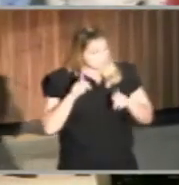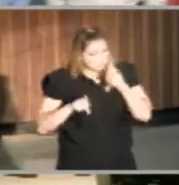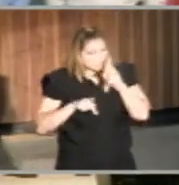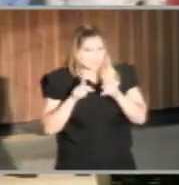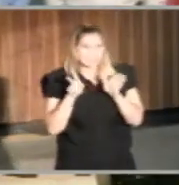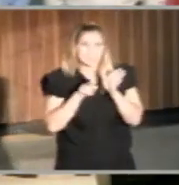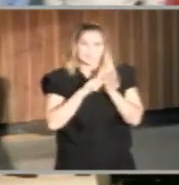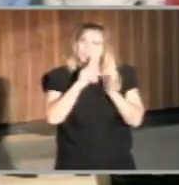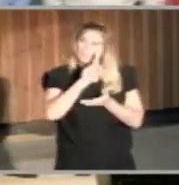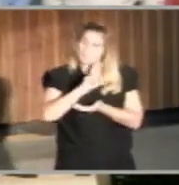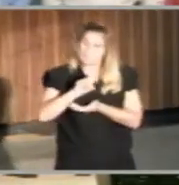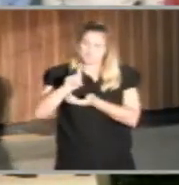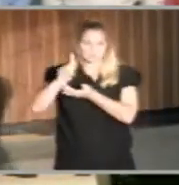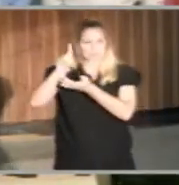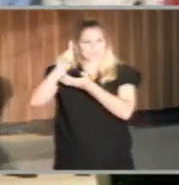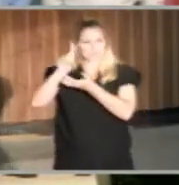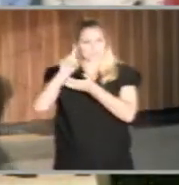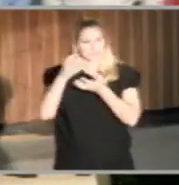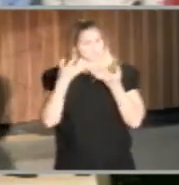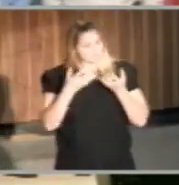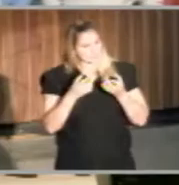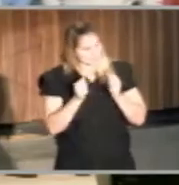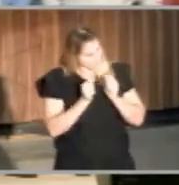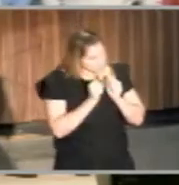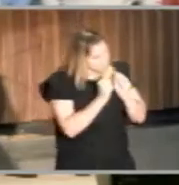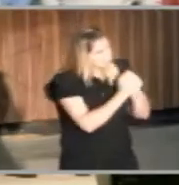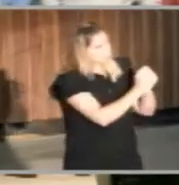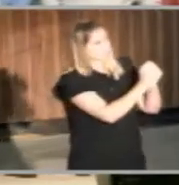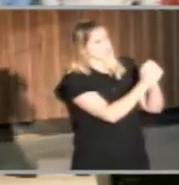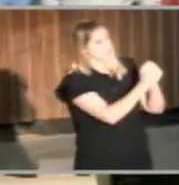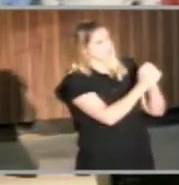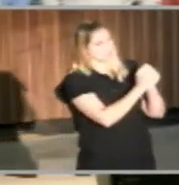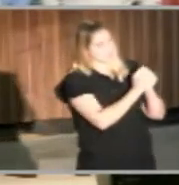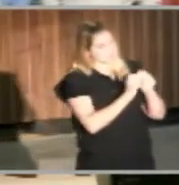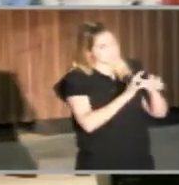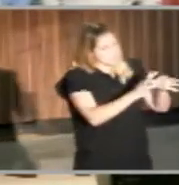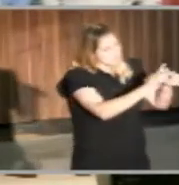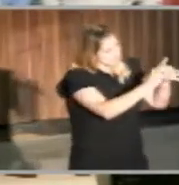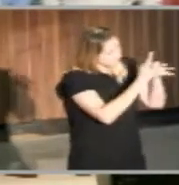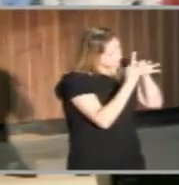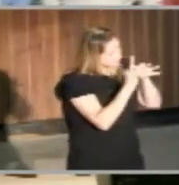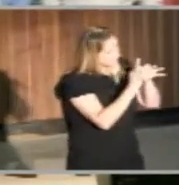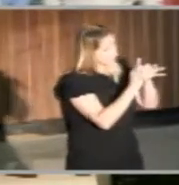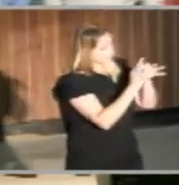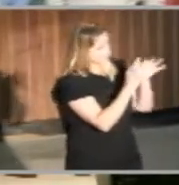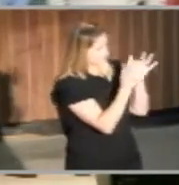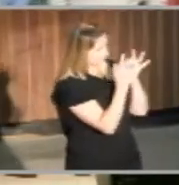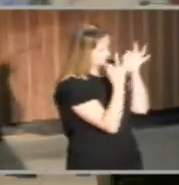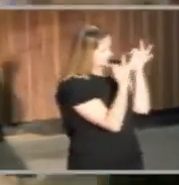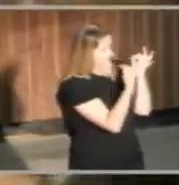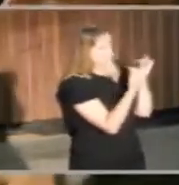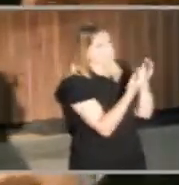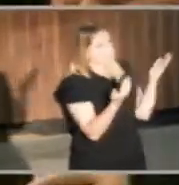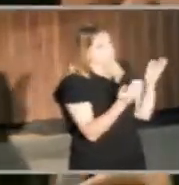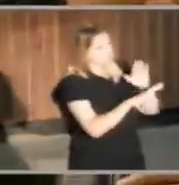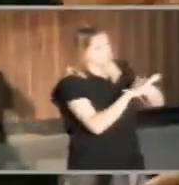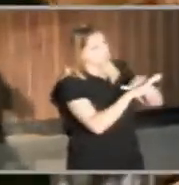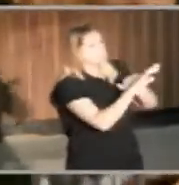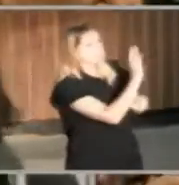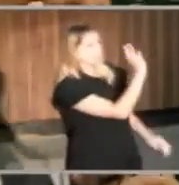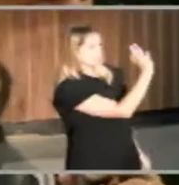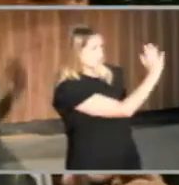Deus, nós queremos ser parceiros disso, né? E sermos unidos a vocês como família. Então estenda a mão para cá para a gente